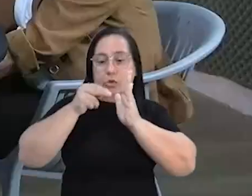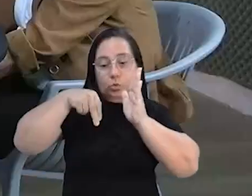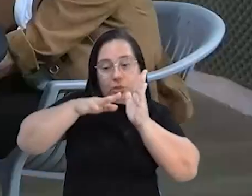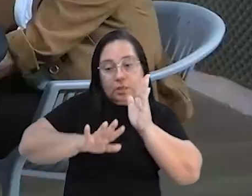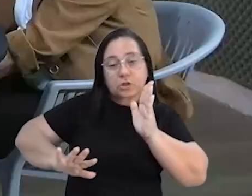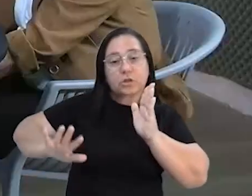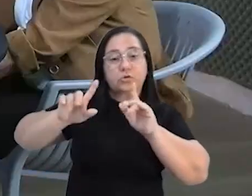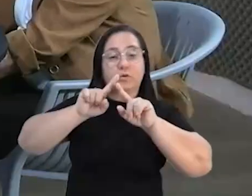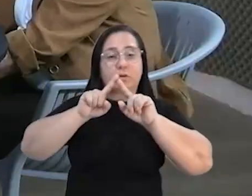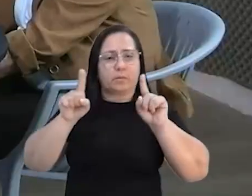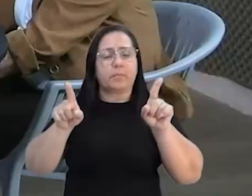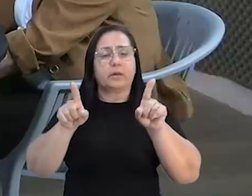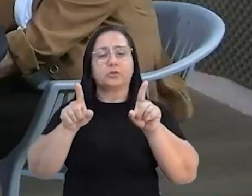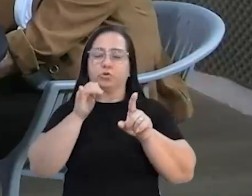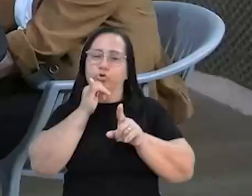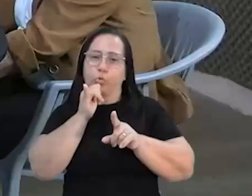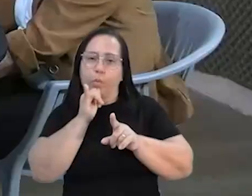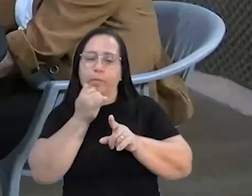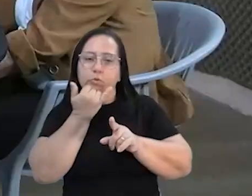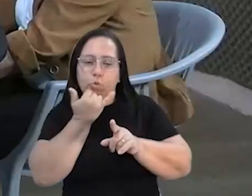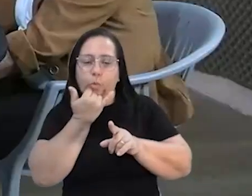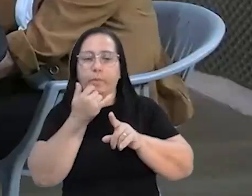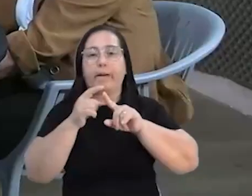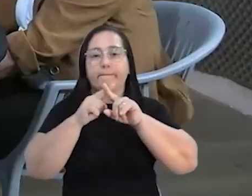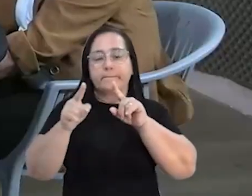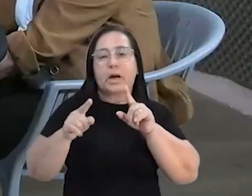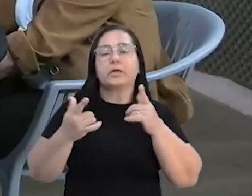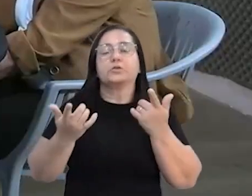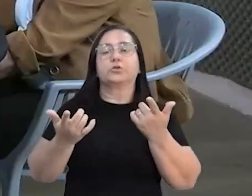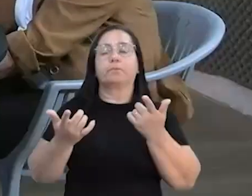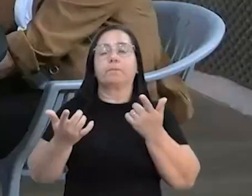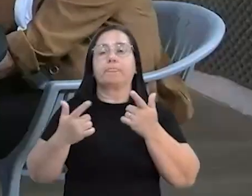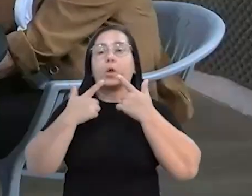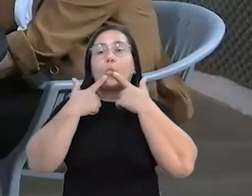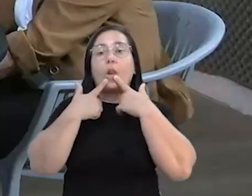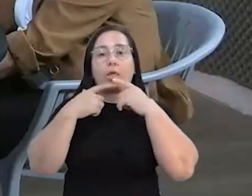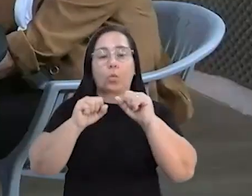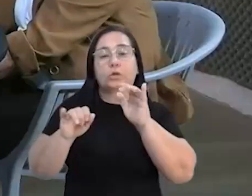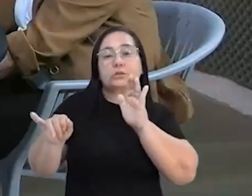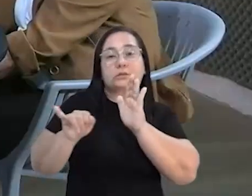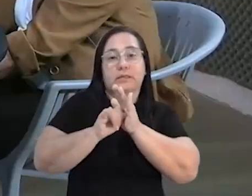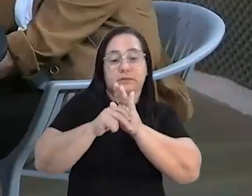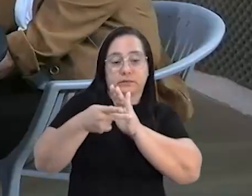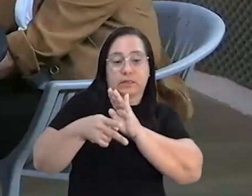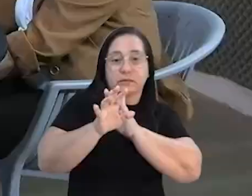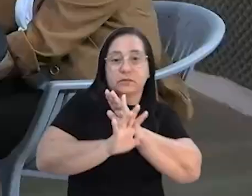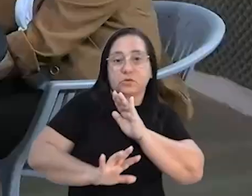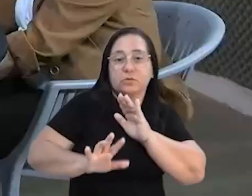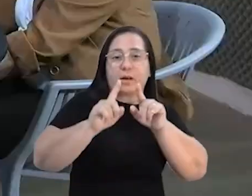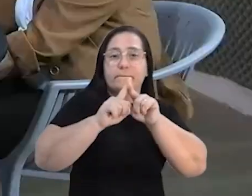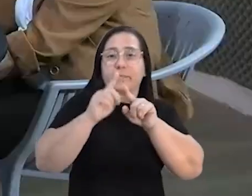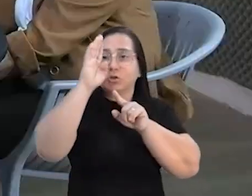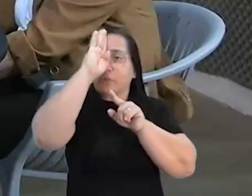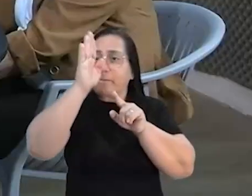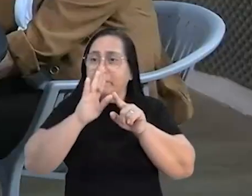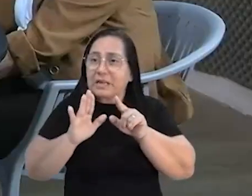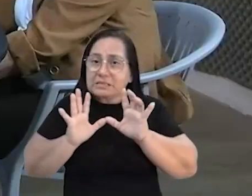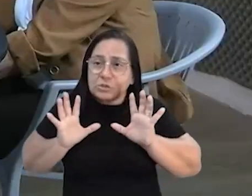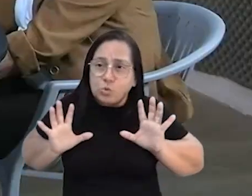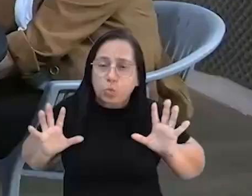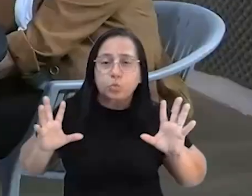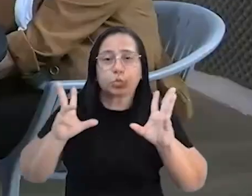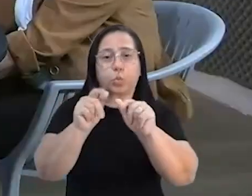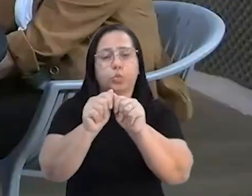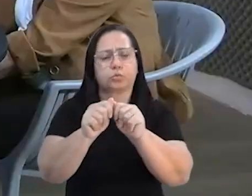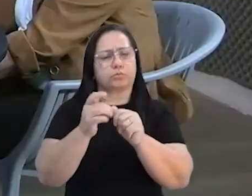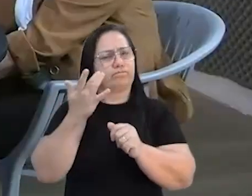nordestino, mas um design, um artesanato e uma linguagem de identidade não só nordestina, mas brasileira? Isso. Né?